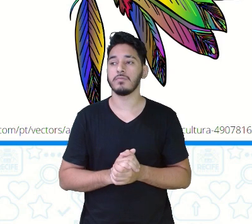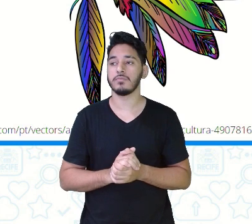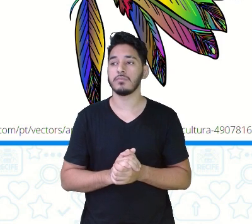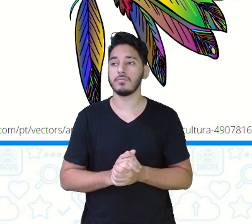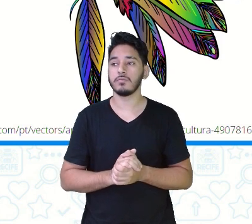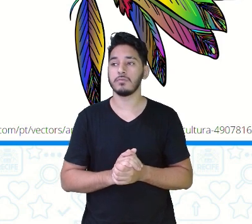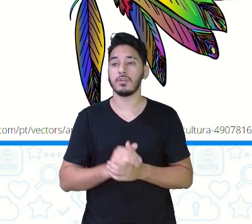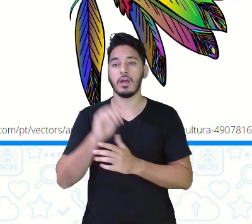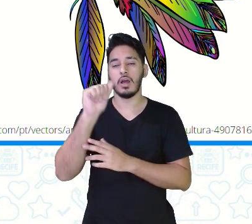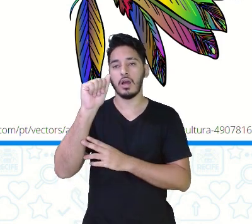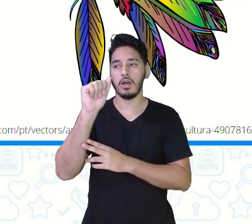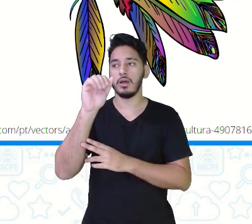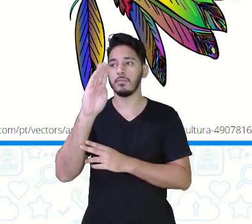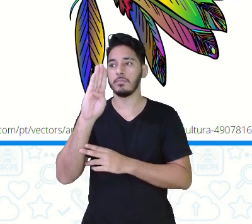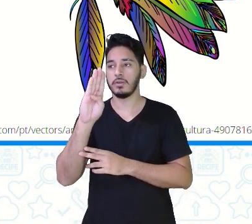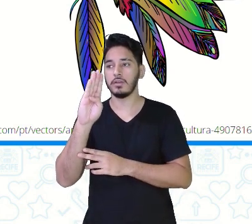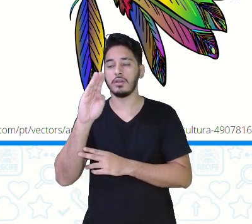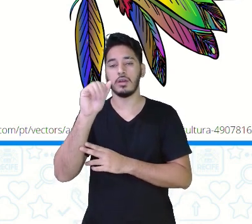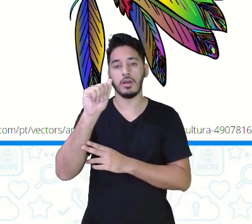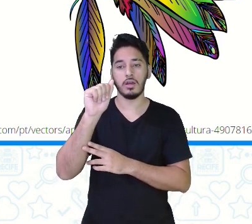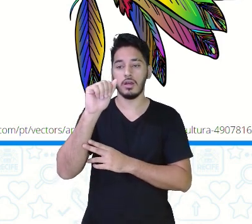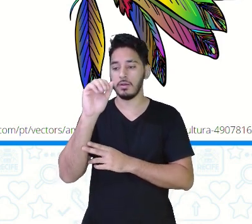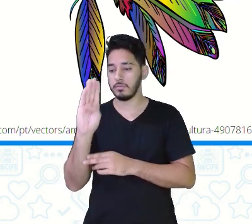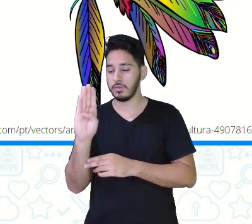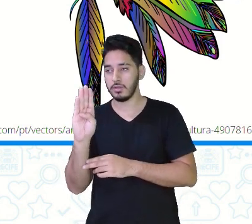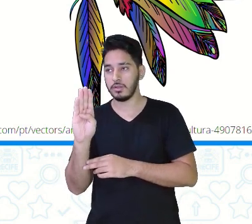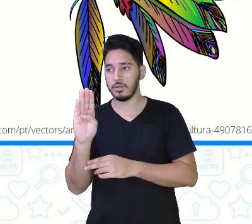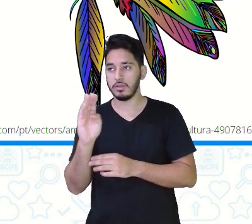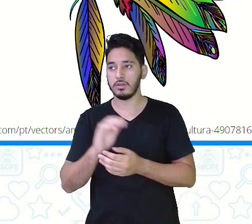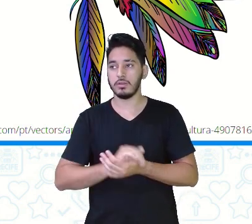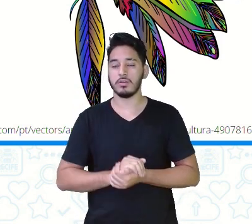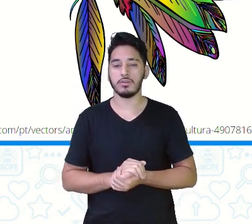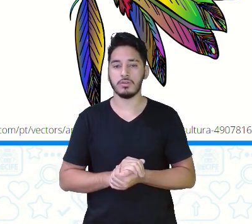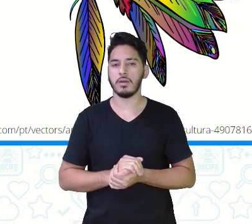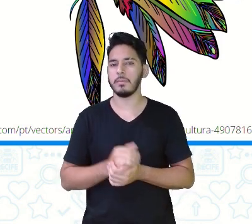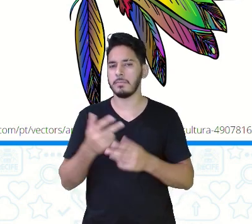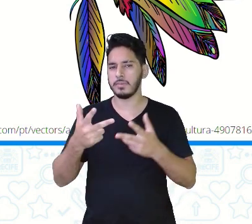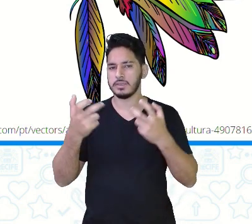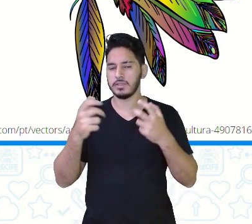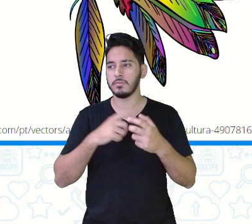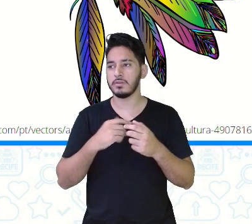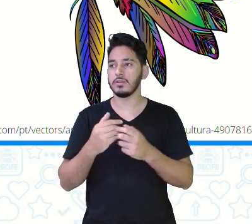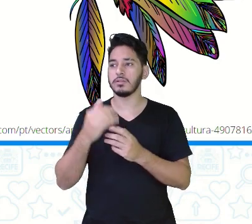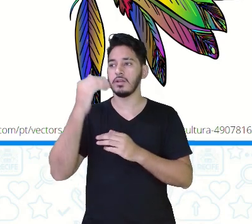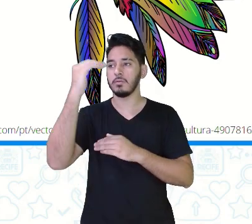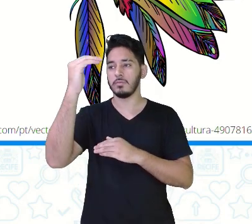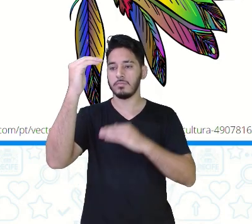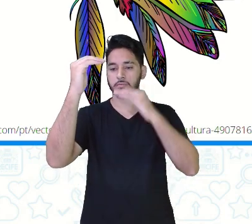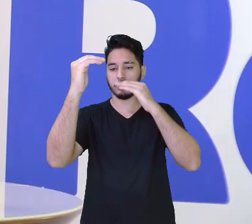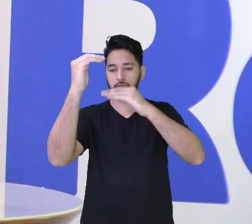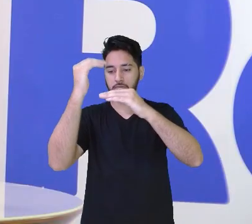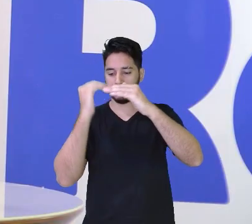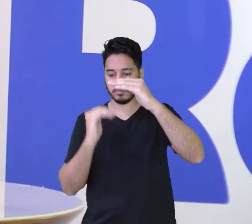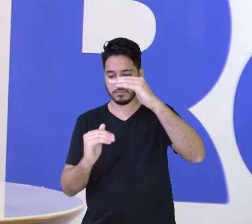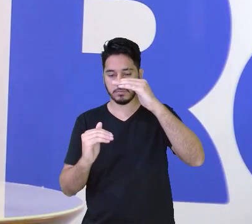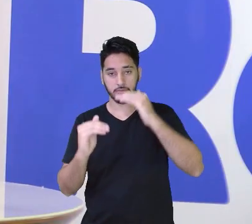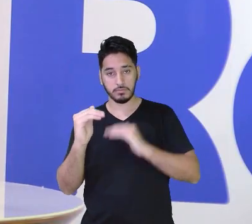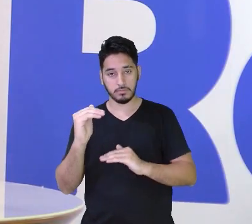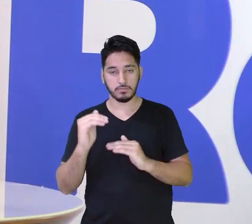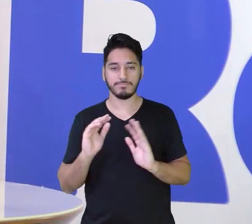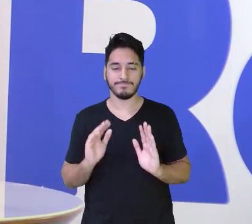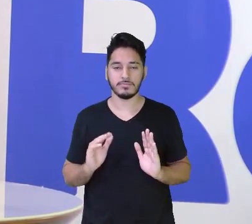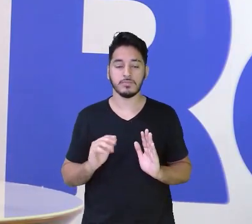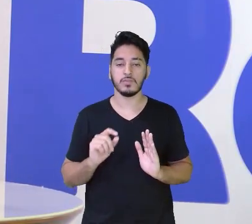A, B, A, B. Percebe que estão intercalados? Isso é um destaque para as rimas, hein?